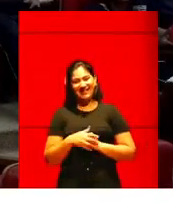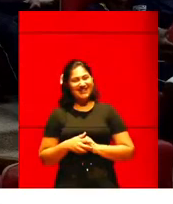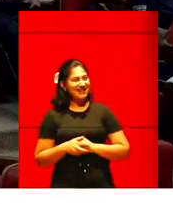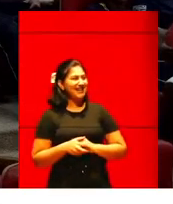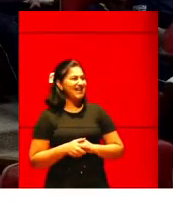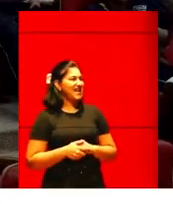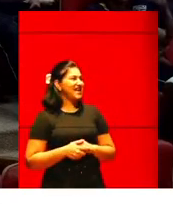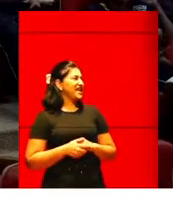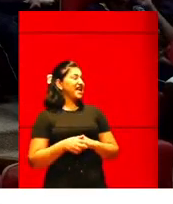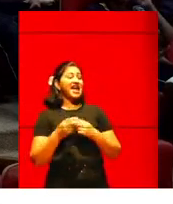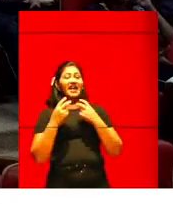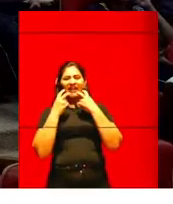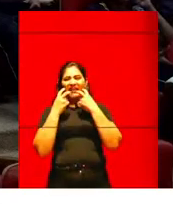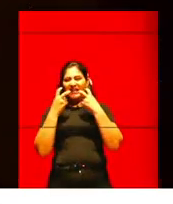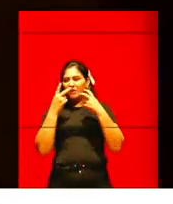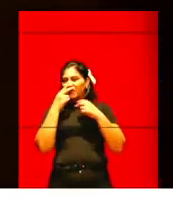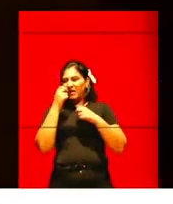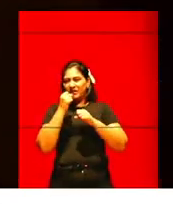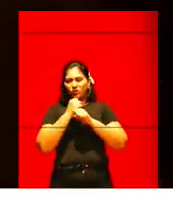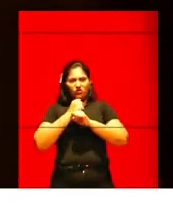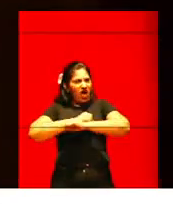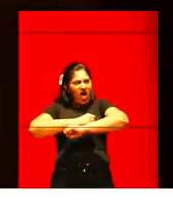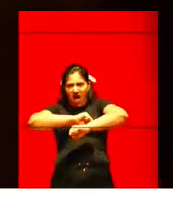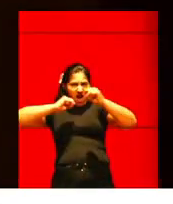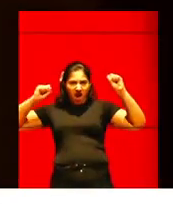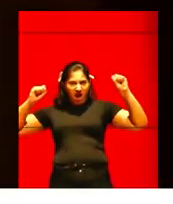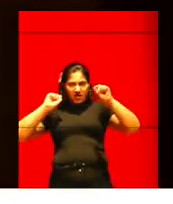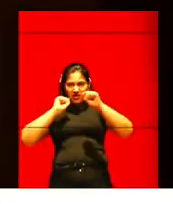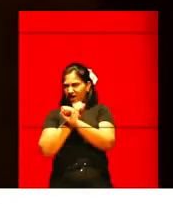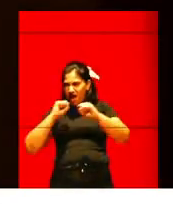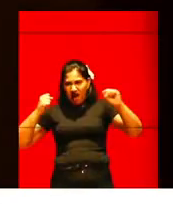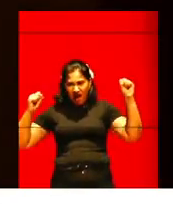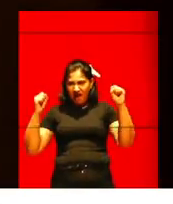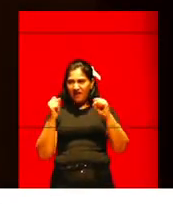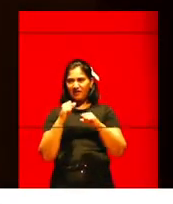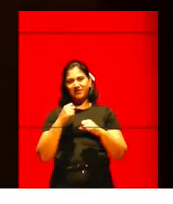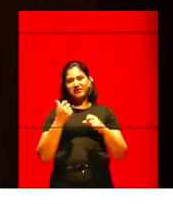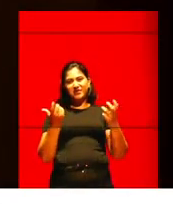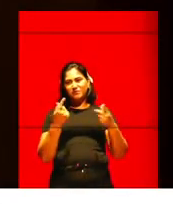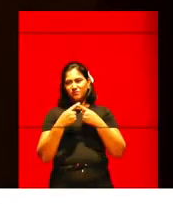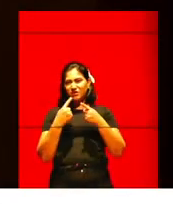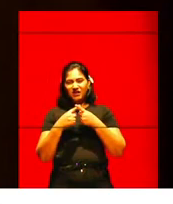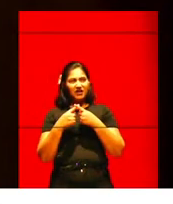Faz, o grito destrói as coisas, entendeu? O grito, ele